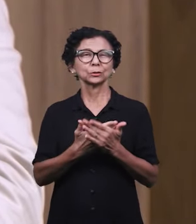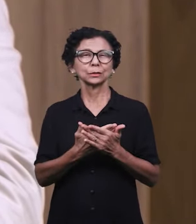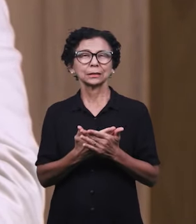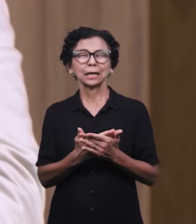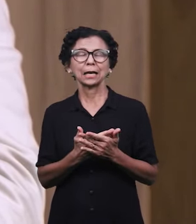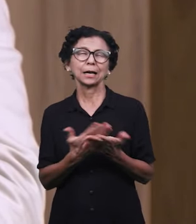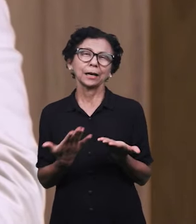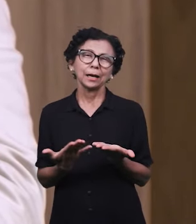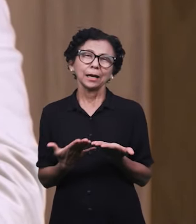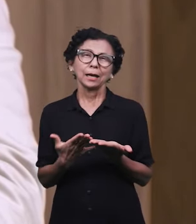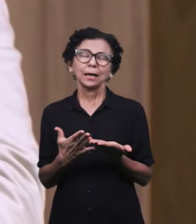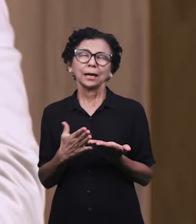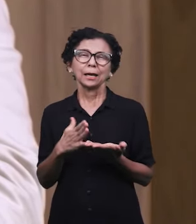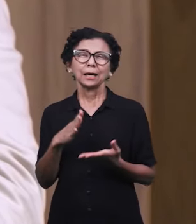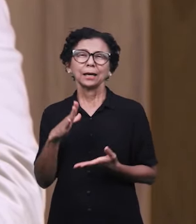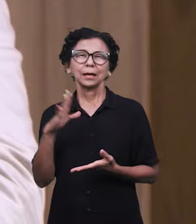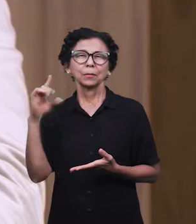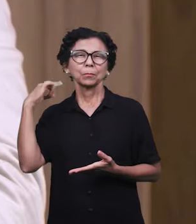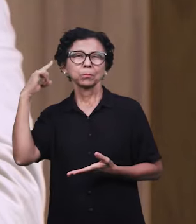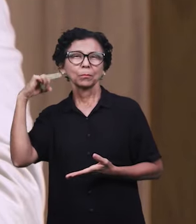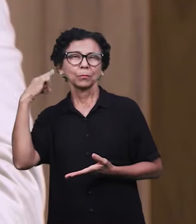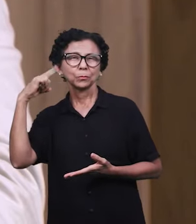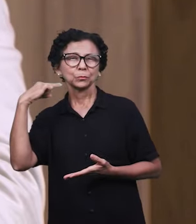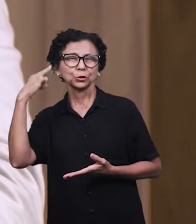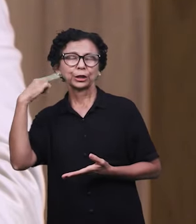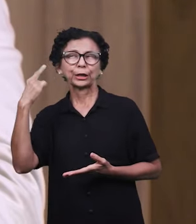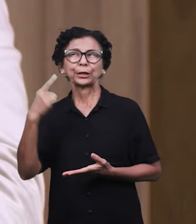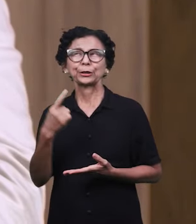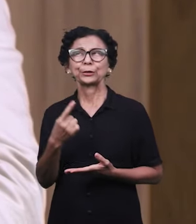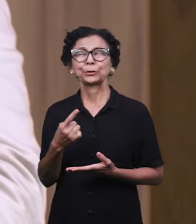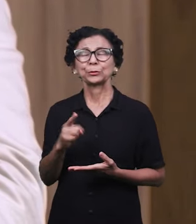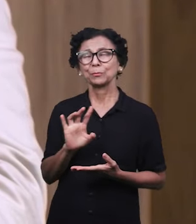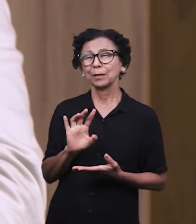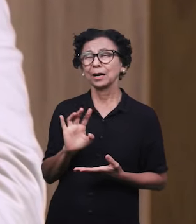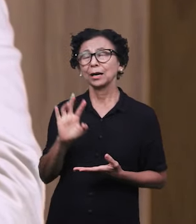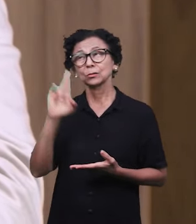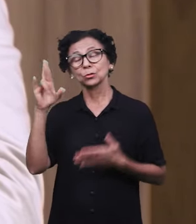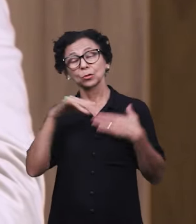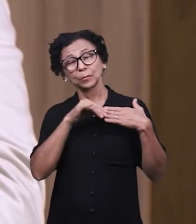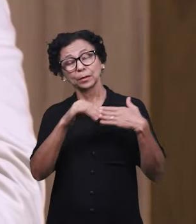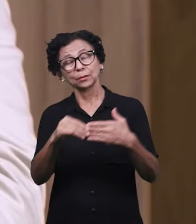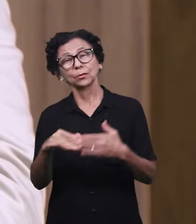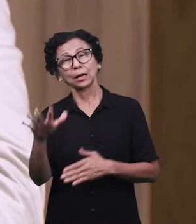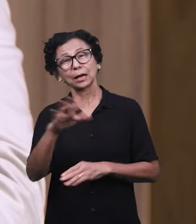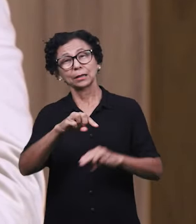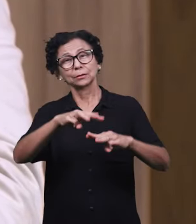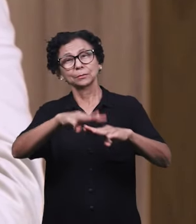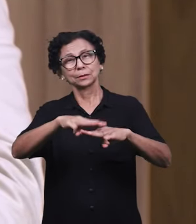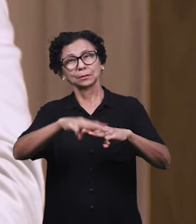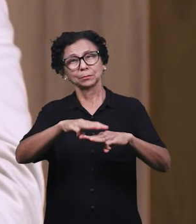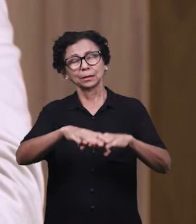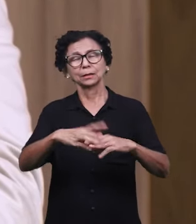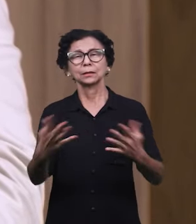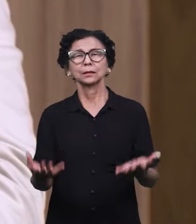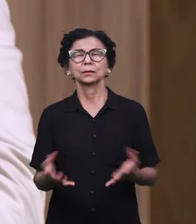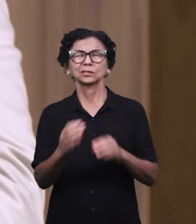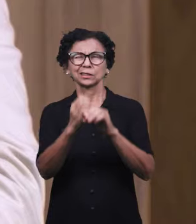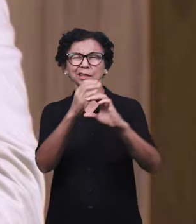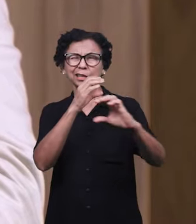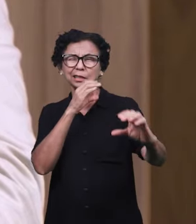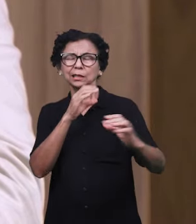para a área de exatas, e o Senhor foi me dando uma bênção na área de engenharia, matemática, né, robótica. E lá no, no,